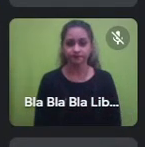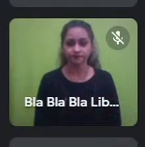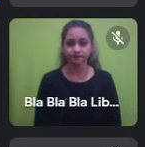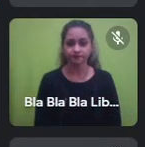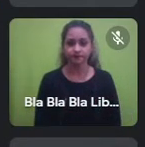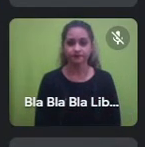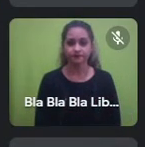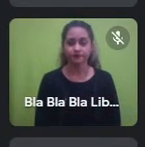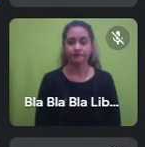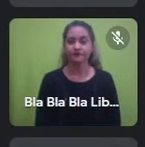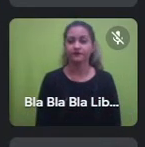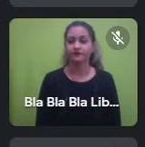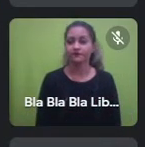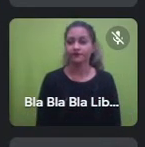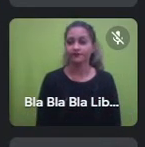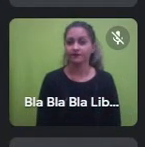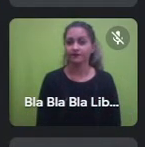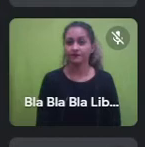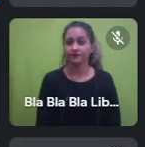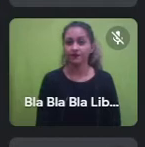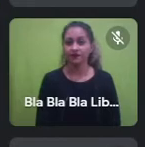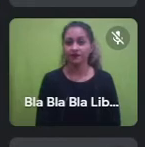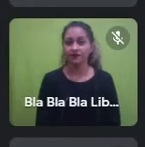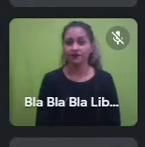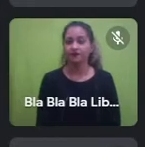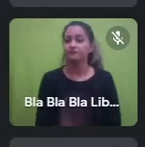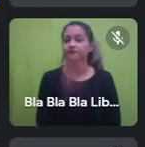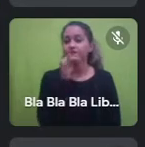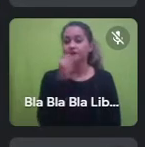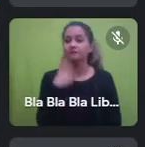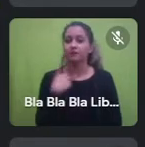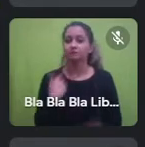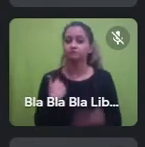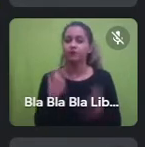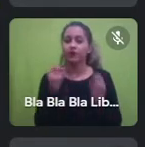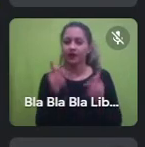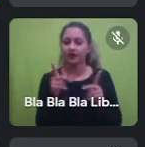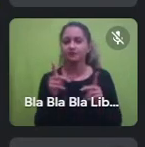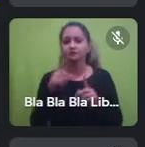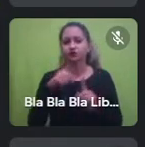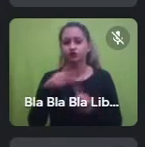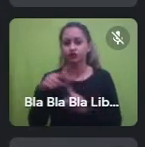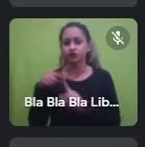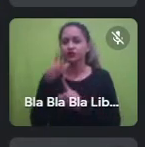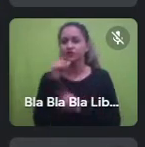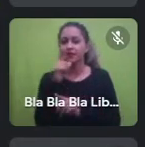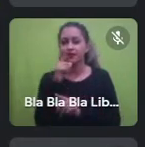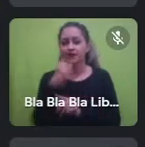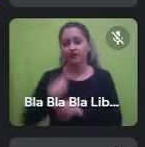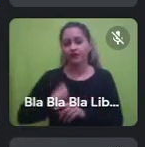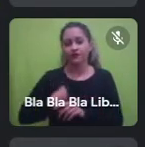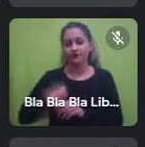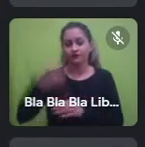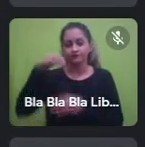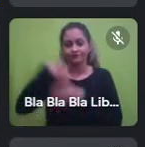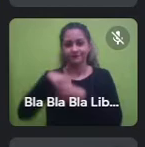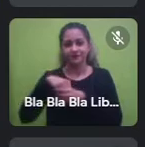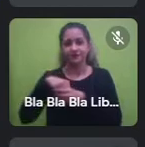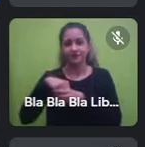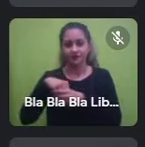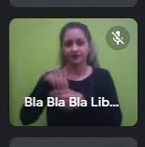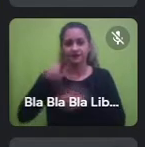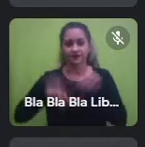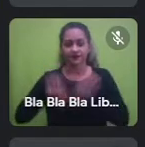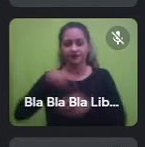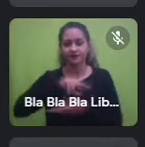Bom, água, sedimento, aí eu chego nas espécies aquáticas. Bom, eu vou estudar a espécie aquática, eu tenho que estudá-la como um